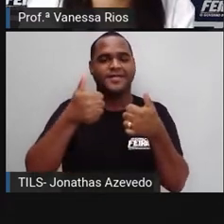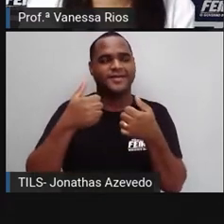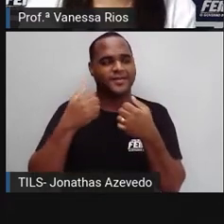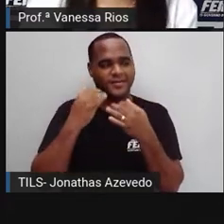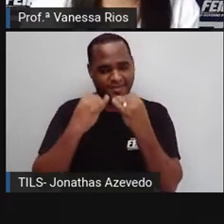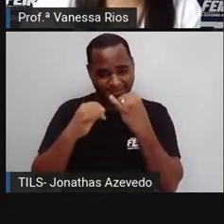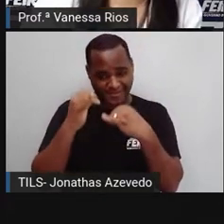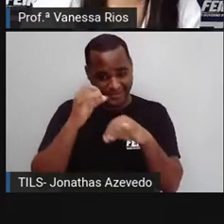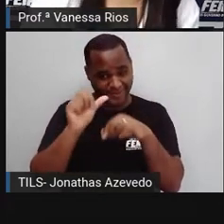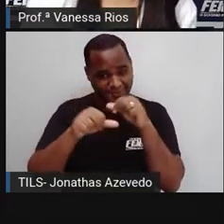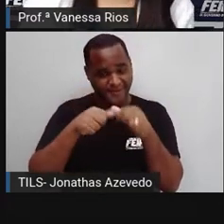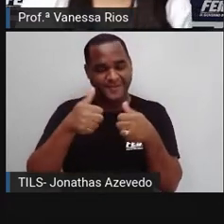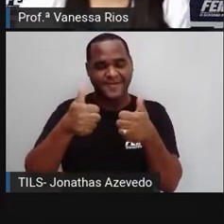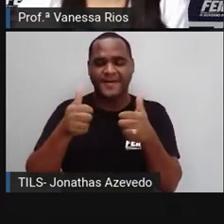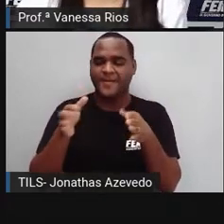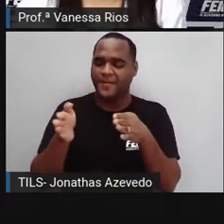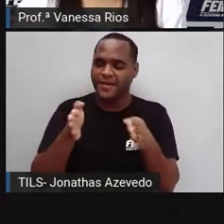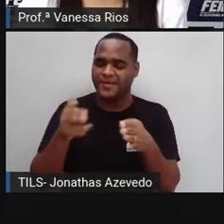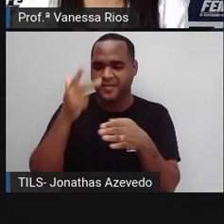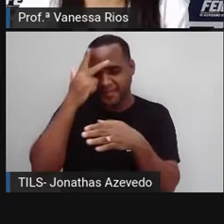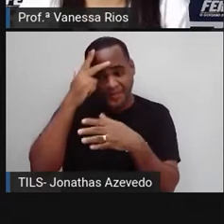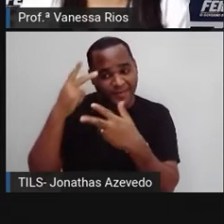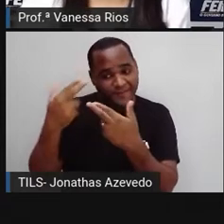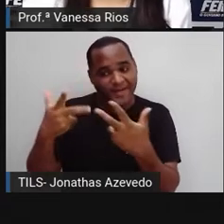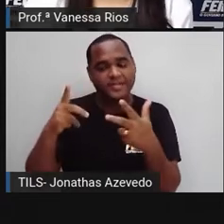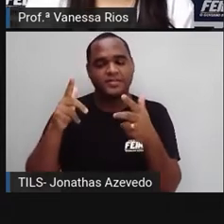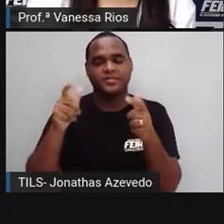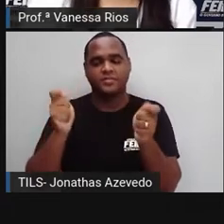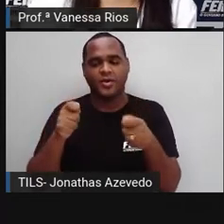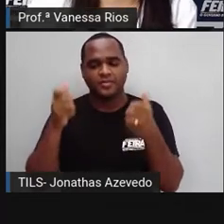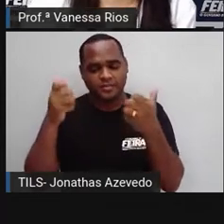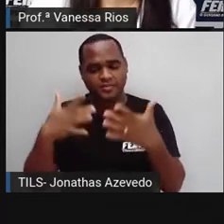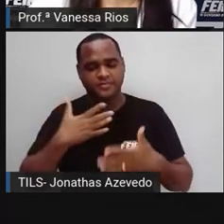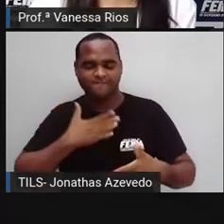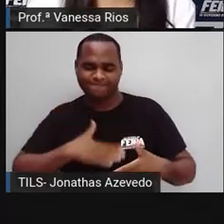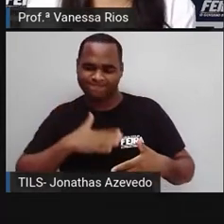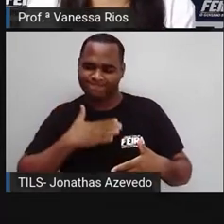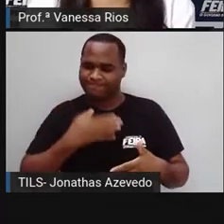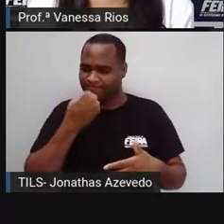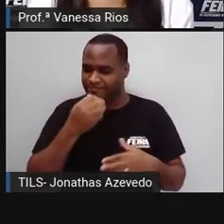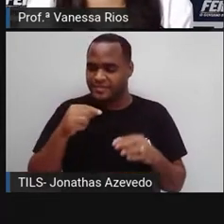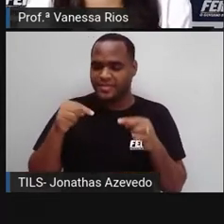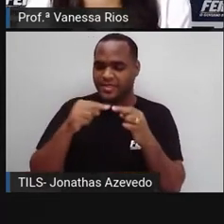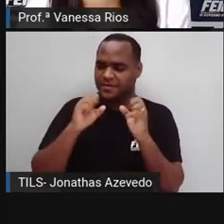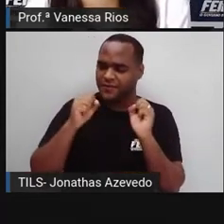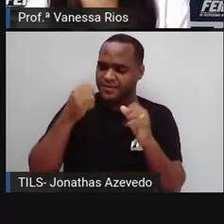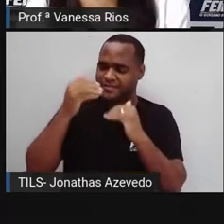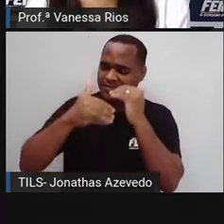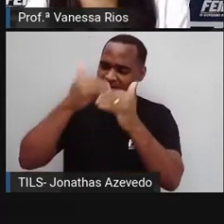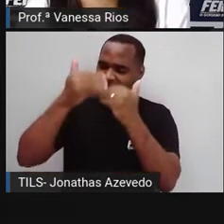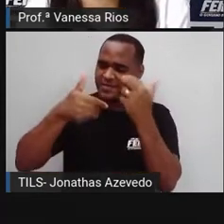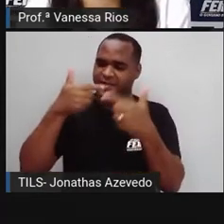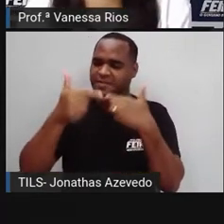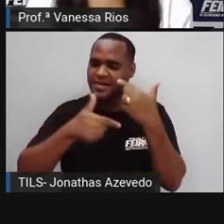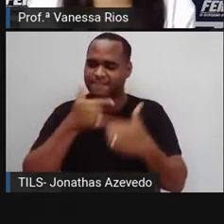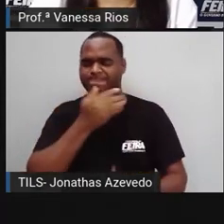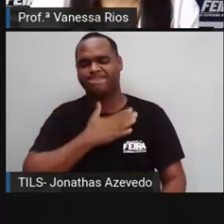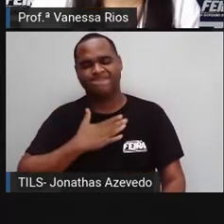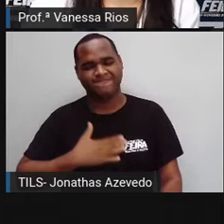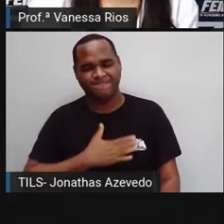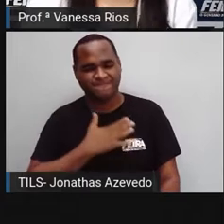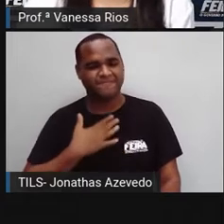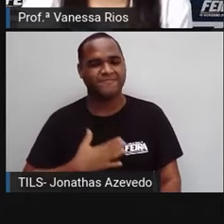não é? Um período onde as pessoas vão descansar, vão relaxar, vão procurar desenvolver atividades